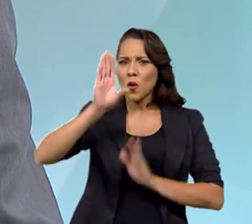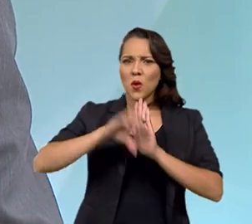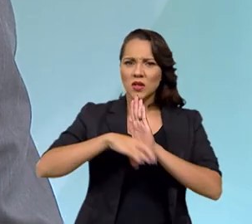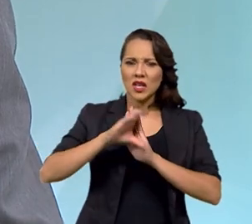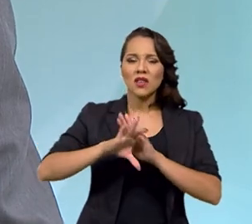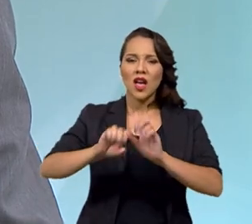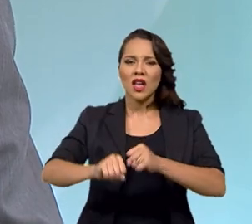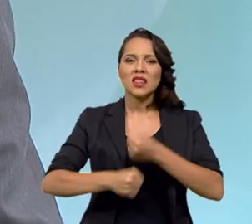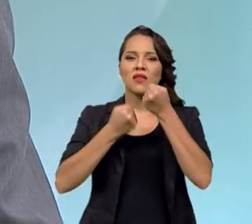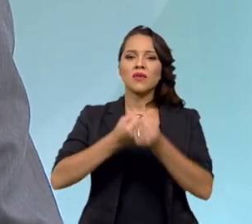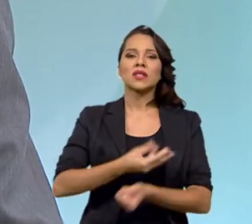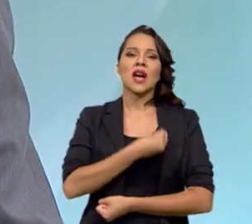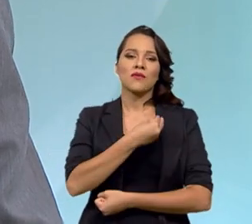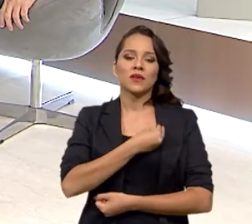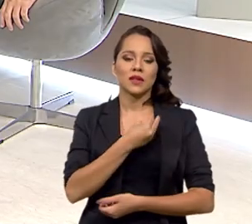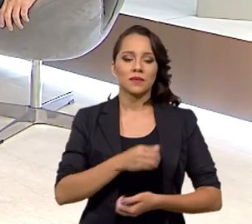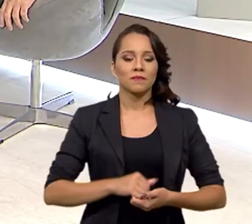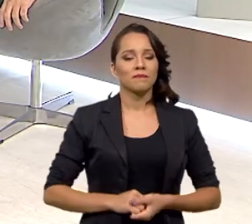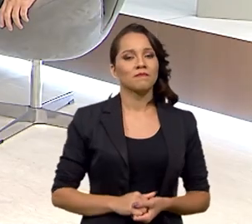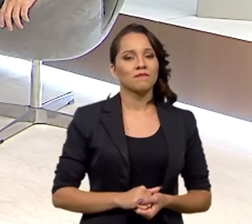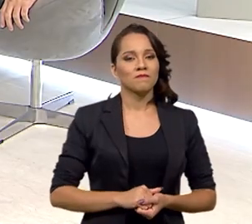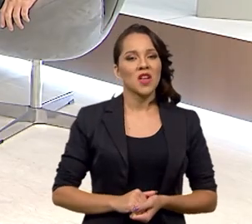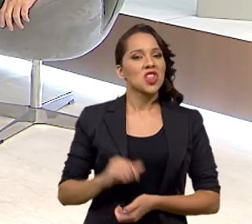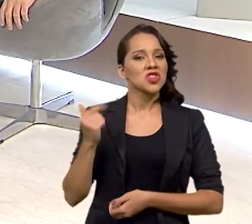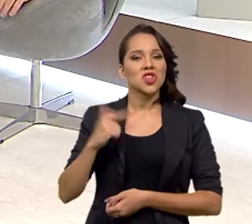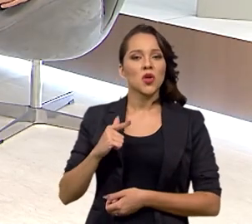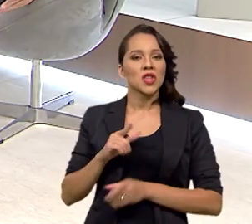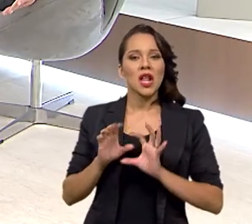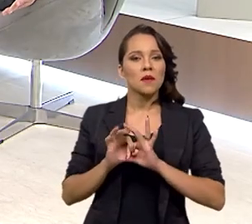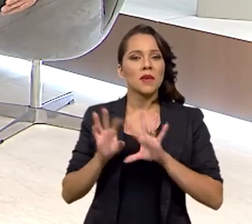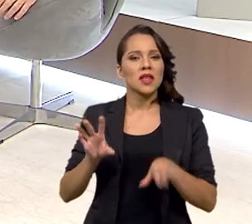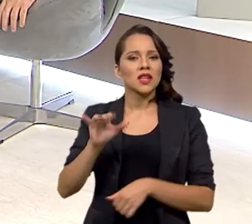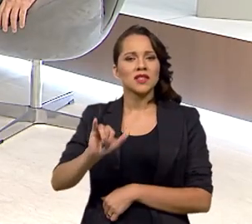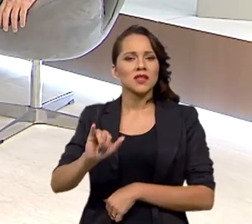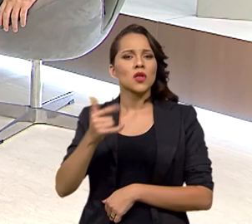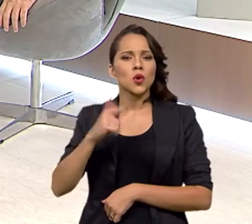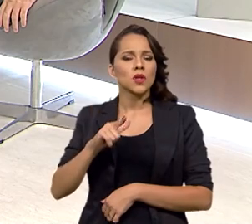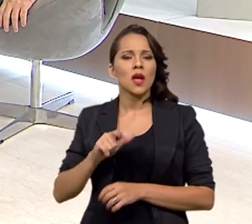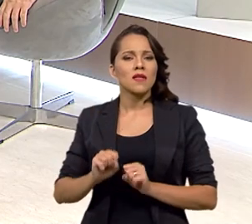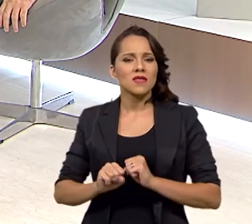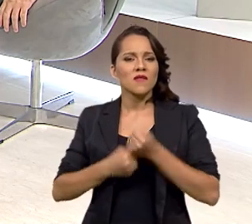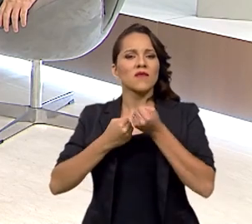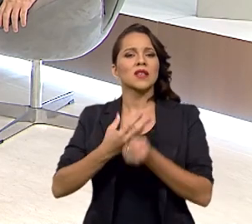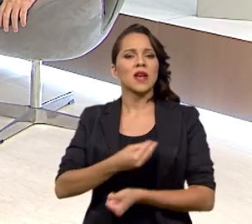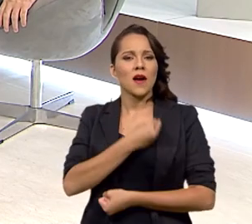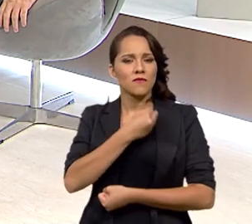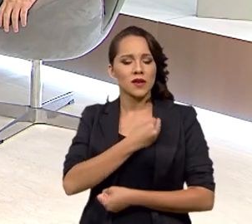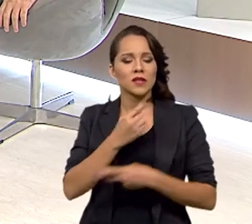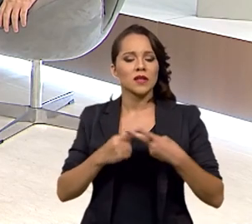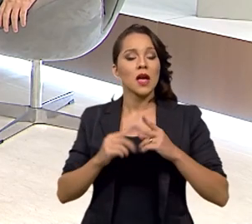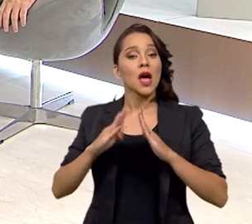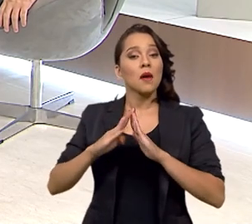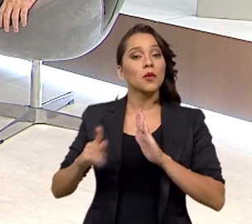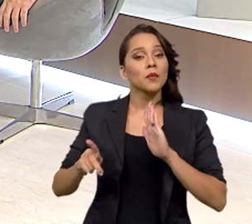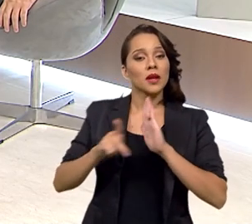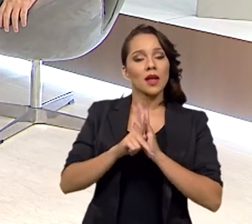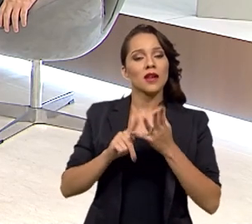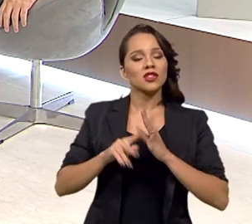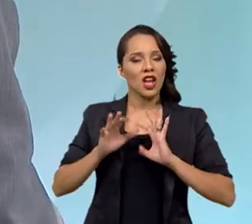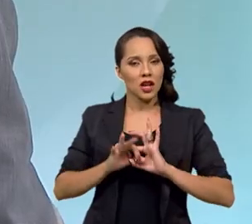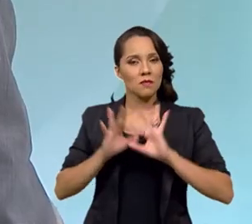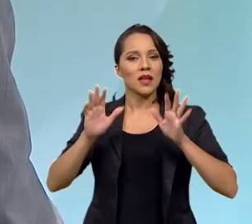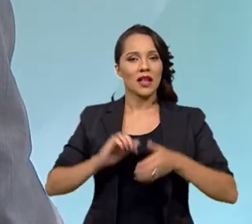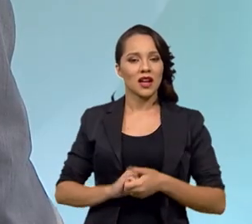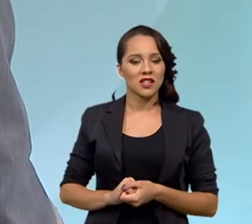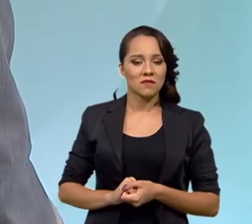liberais EA defesa a vida e não há liberalismo sem defesa a vida a propriedade EA liberdade